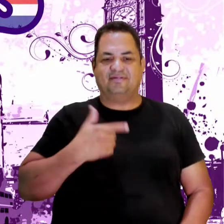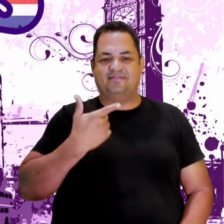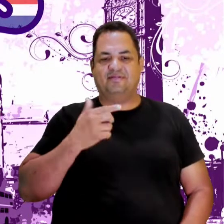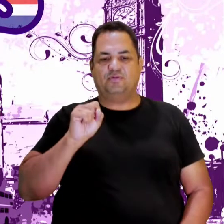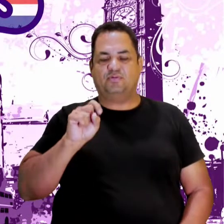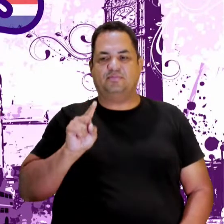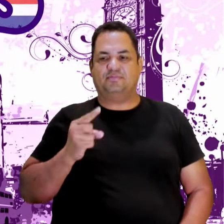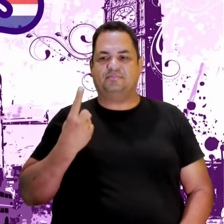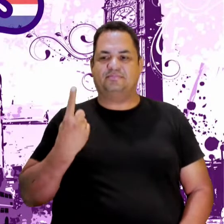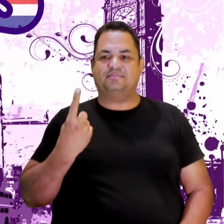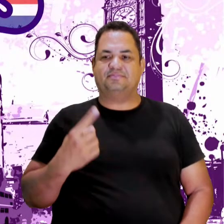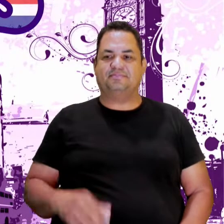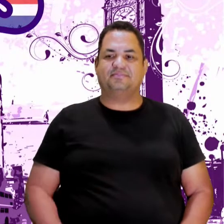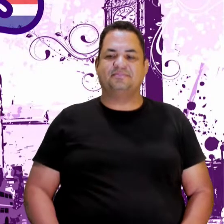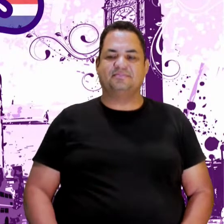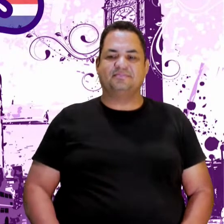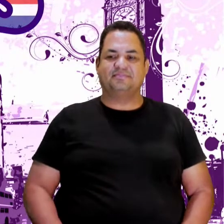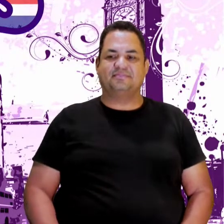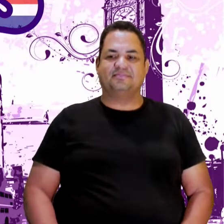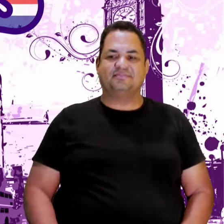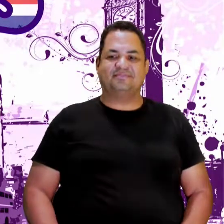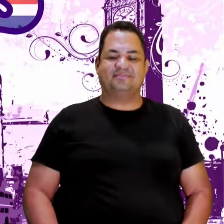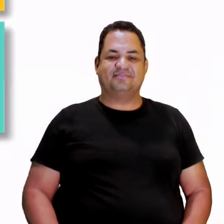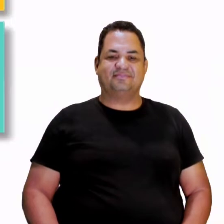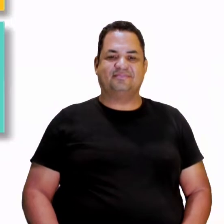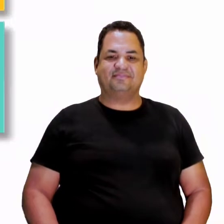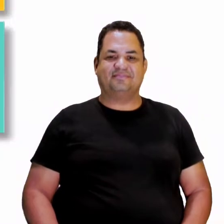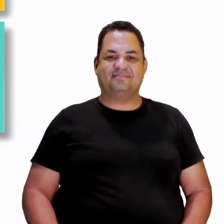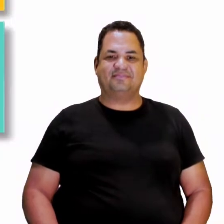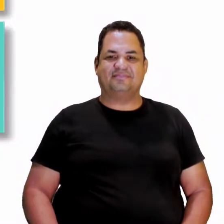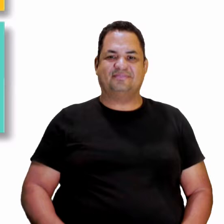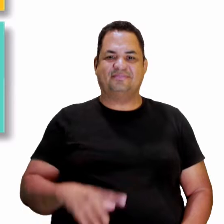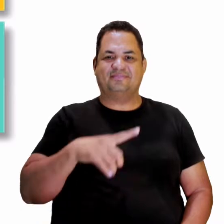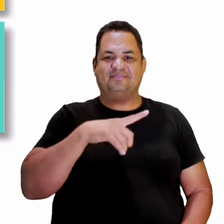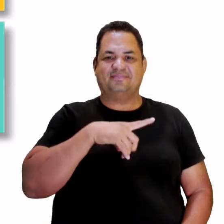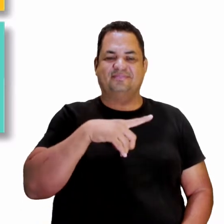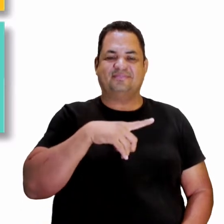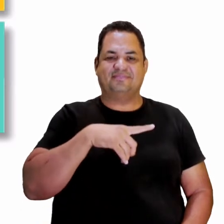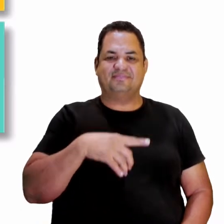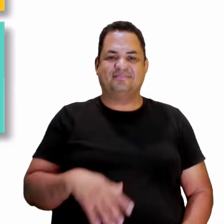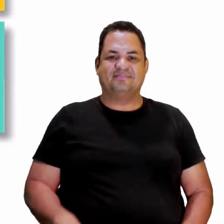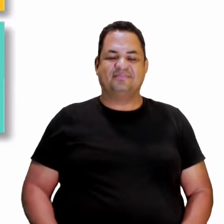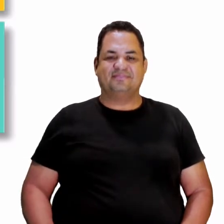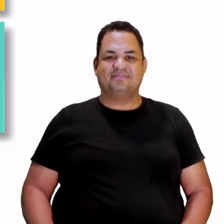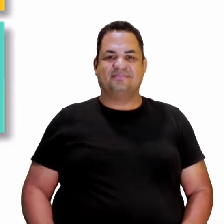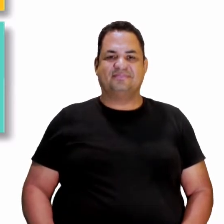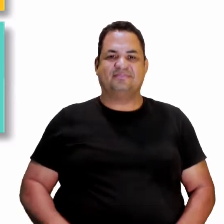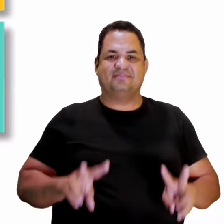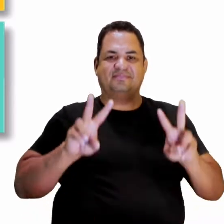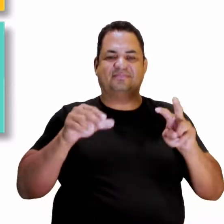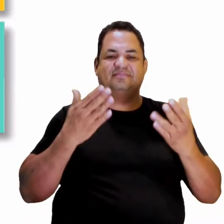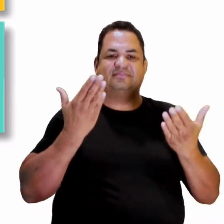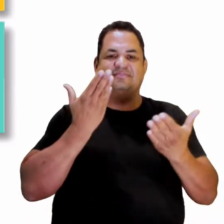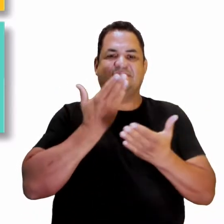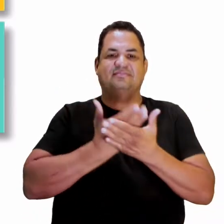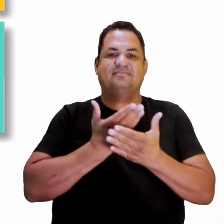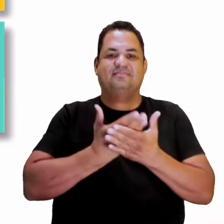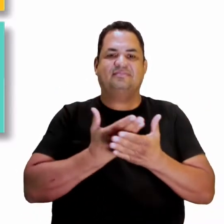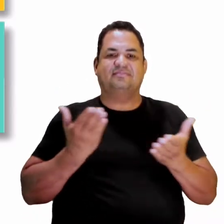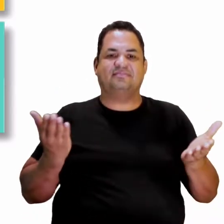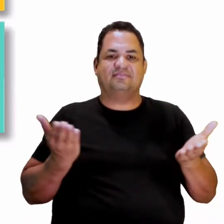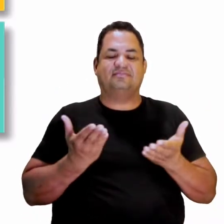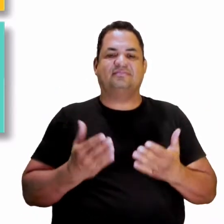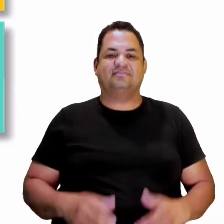28.1, isso que dá, misturar inglês com português, que é uma loucura. E aí a gente tem o título da aula de hoje, que é Changing